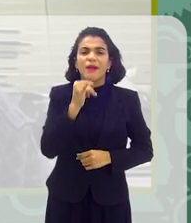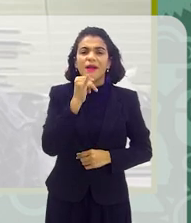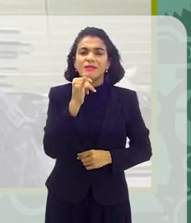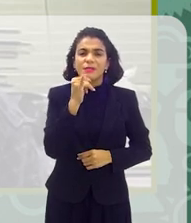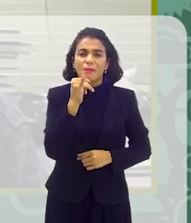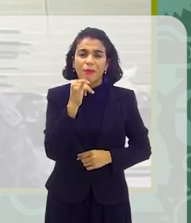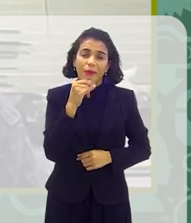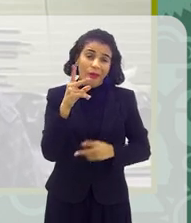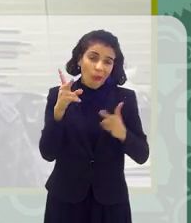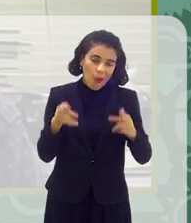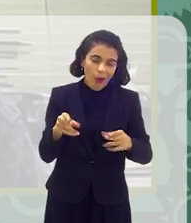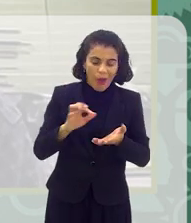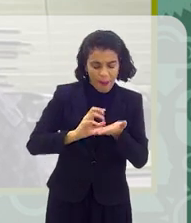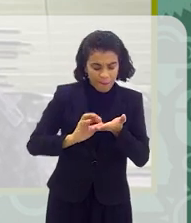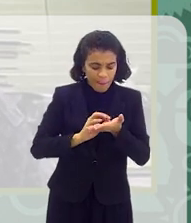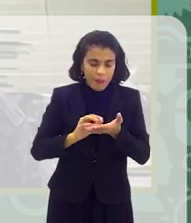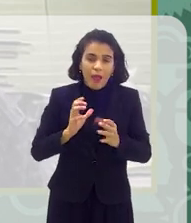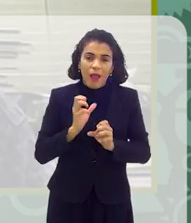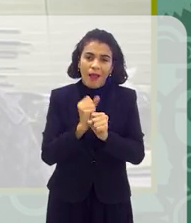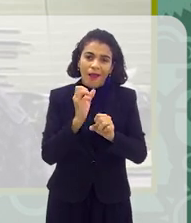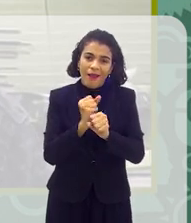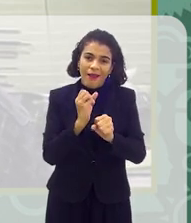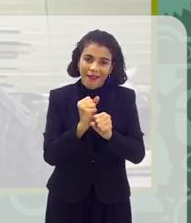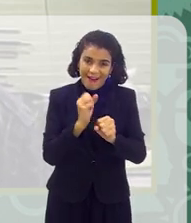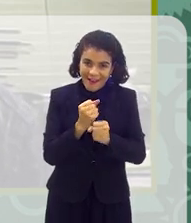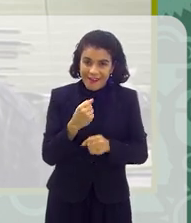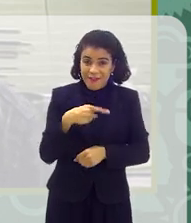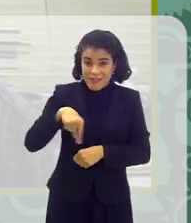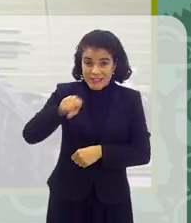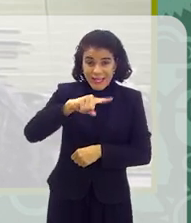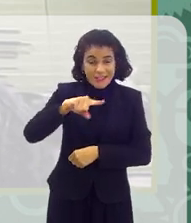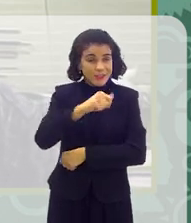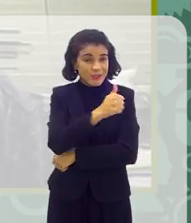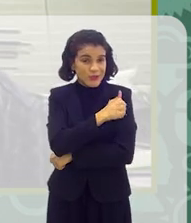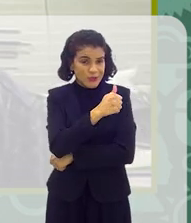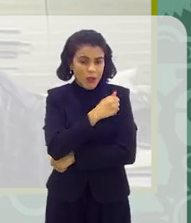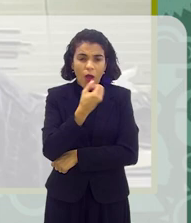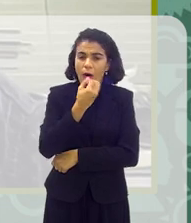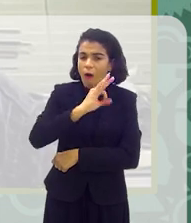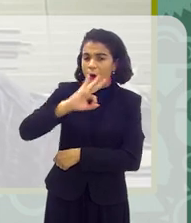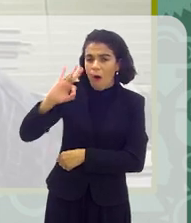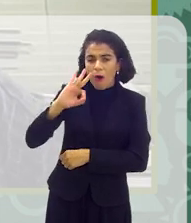até o exemplo que o Luiz mostrou da calculadora. Então, é importante vocês, né, os estudantes,